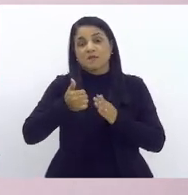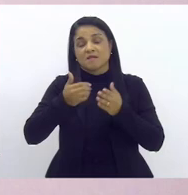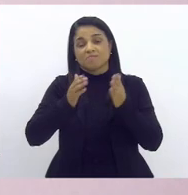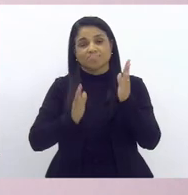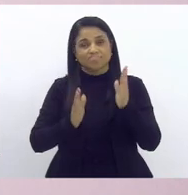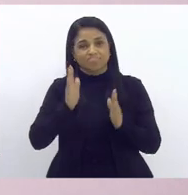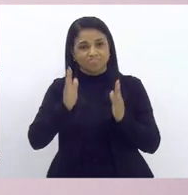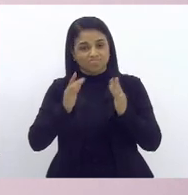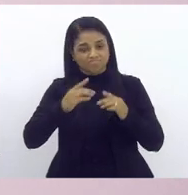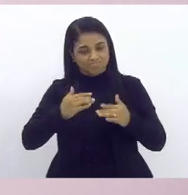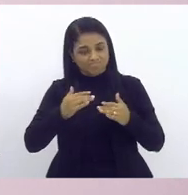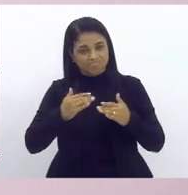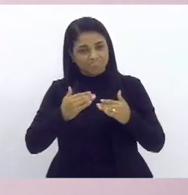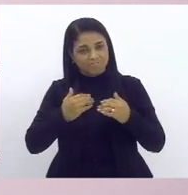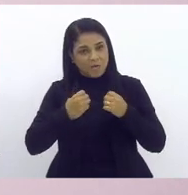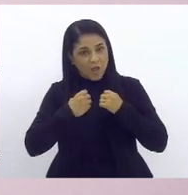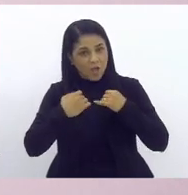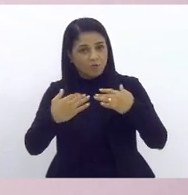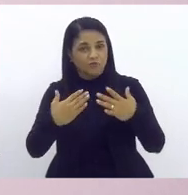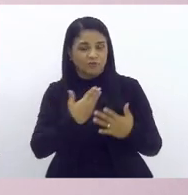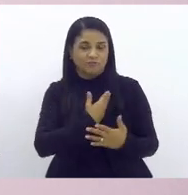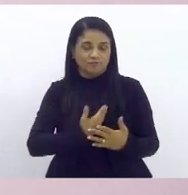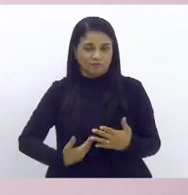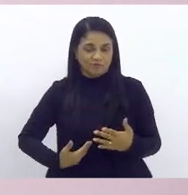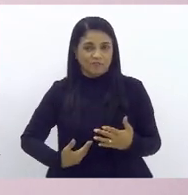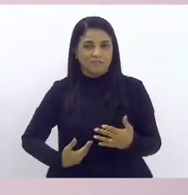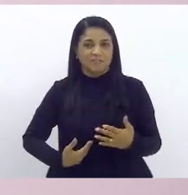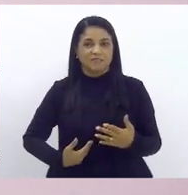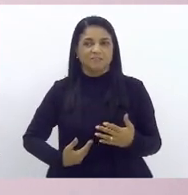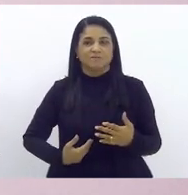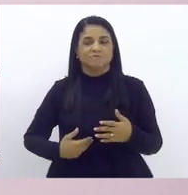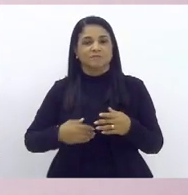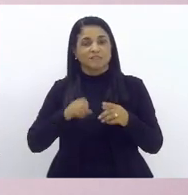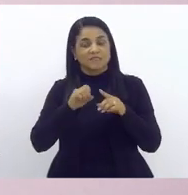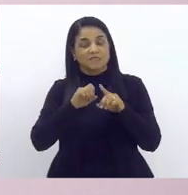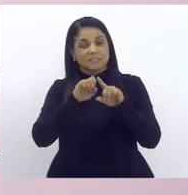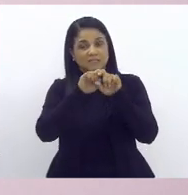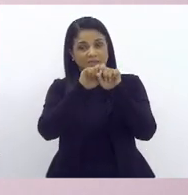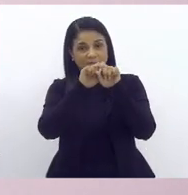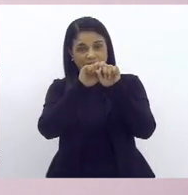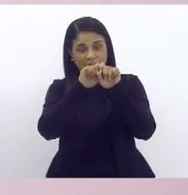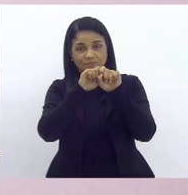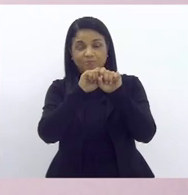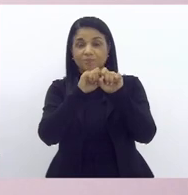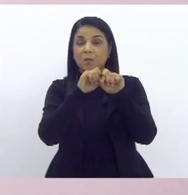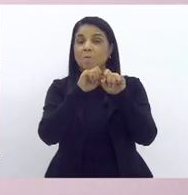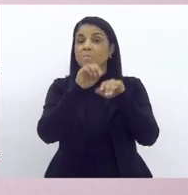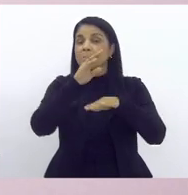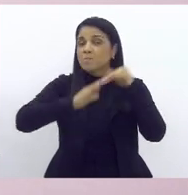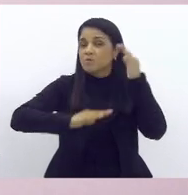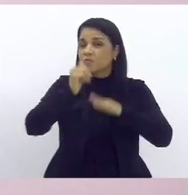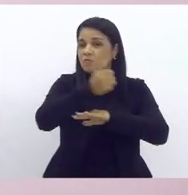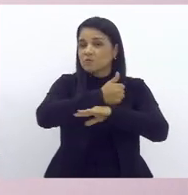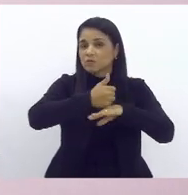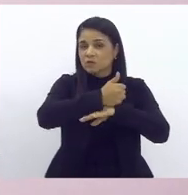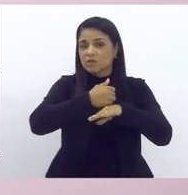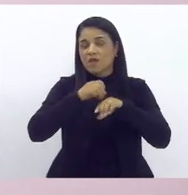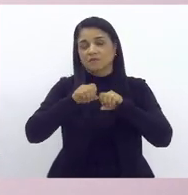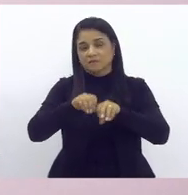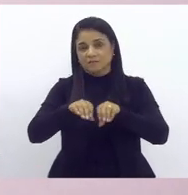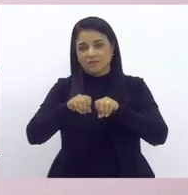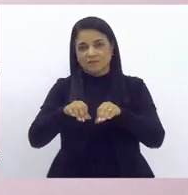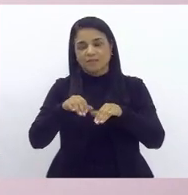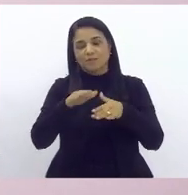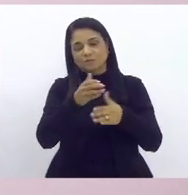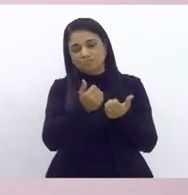parte dessa audiência, onde a gente falou de agentes de educação infantil como profissionais de educação nessa